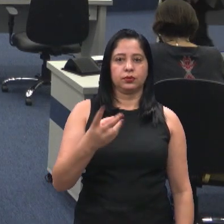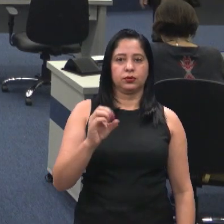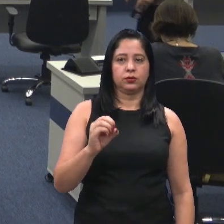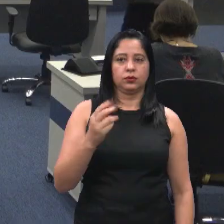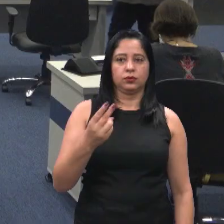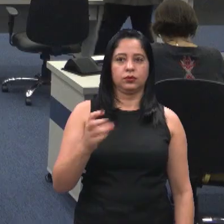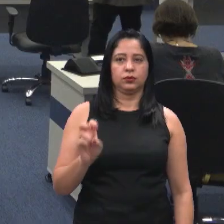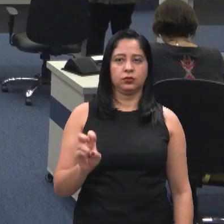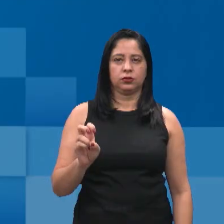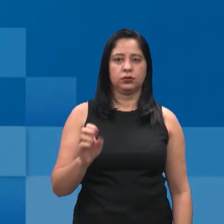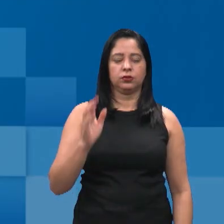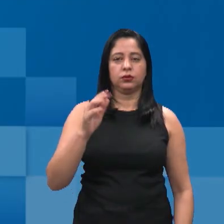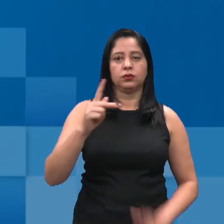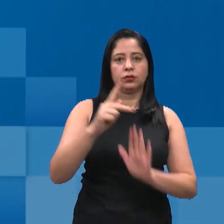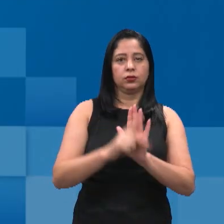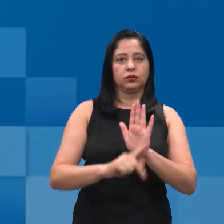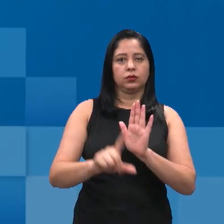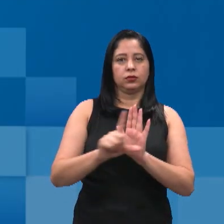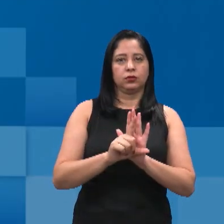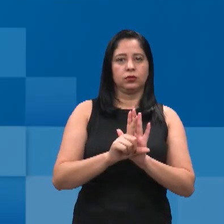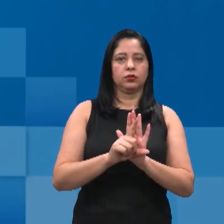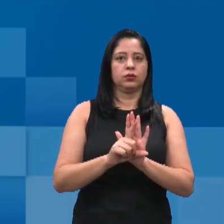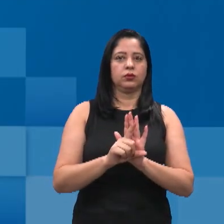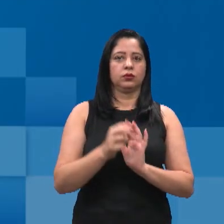7794/2025, projeto de lei número